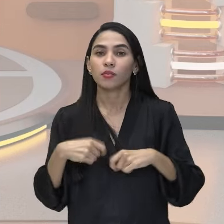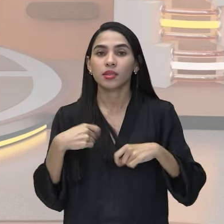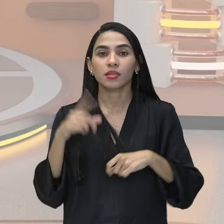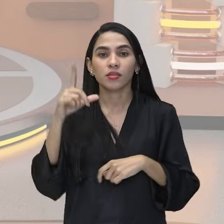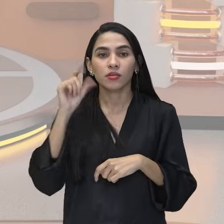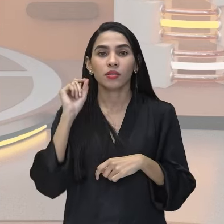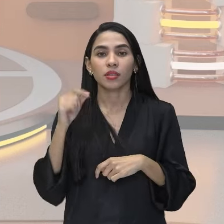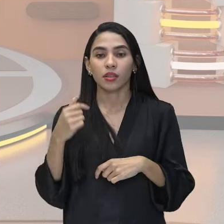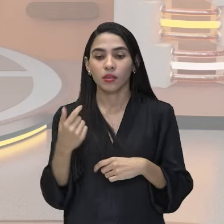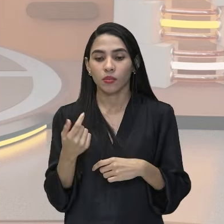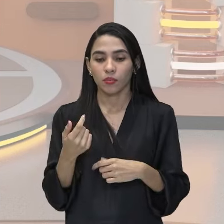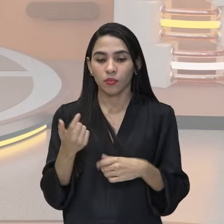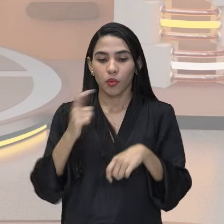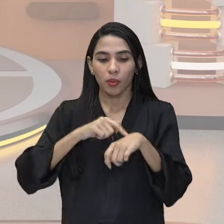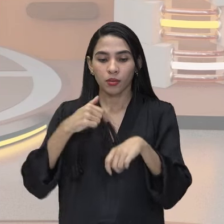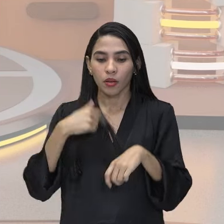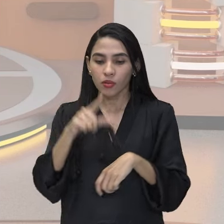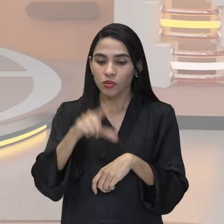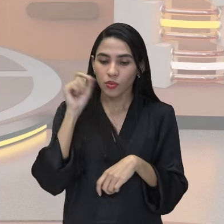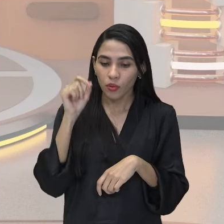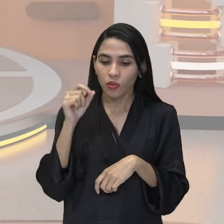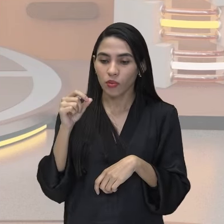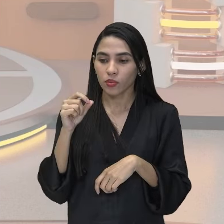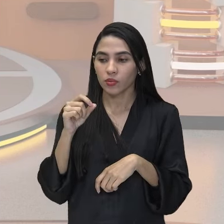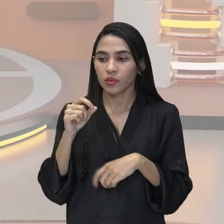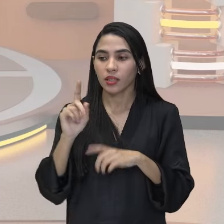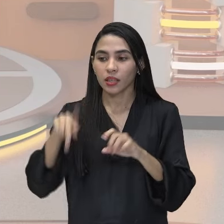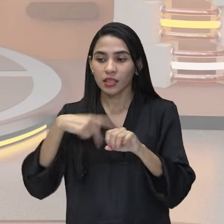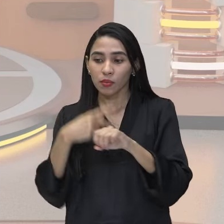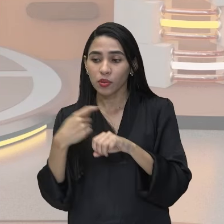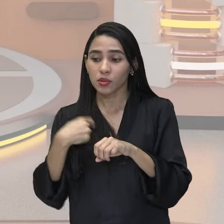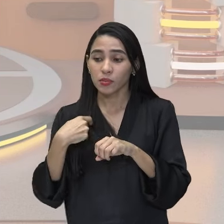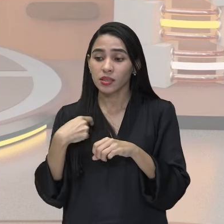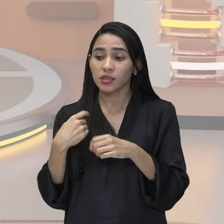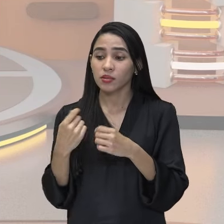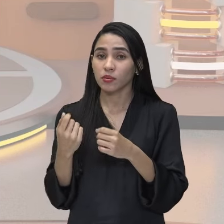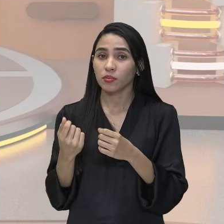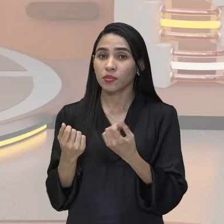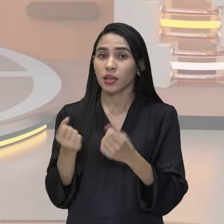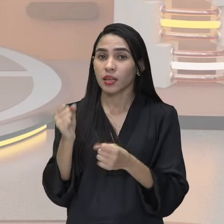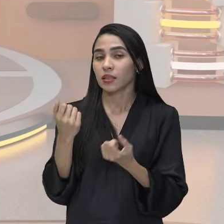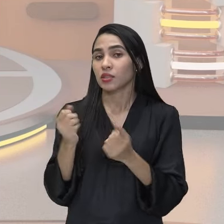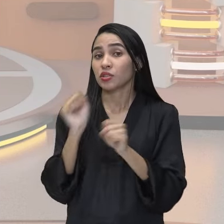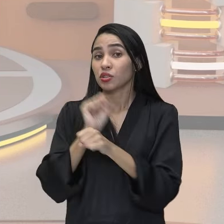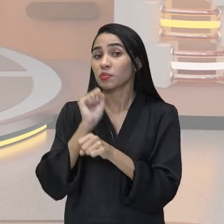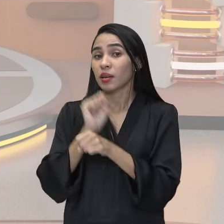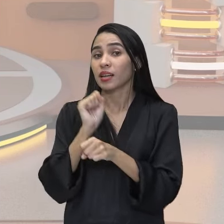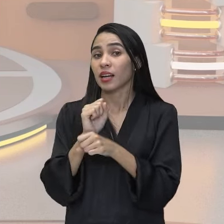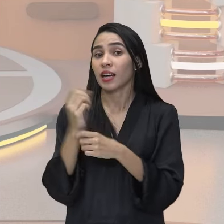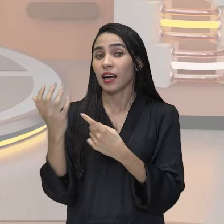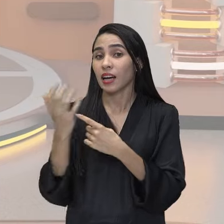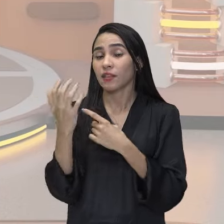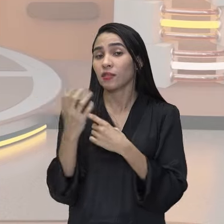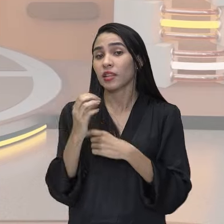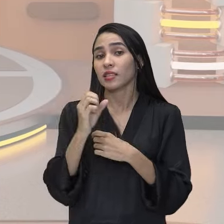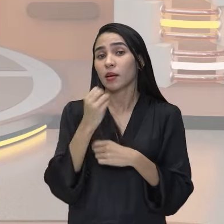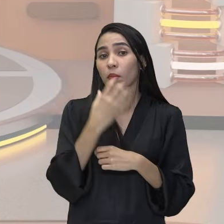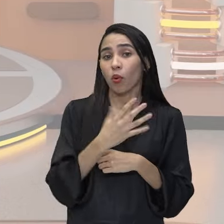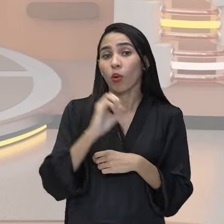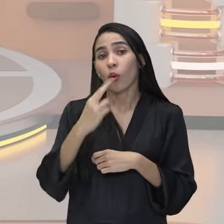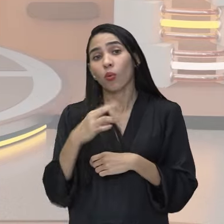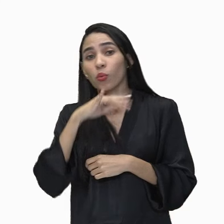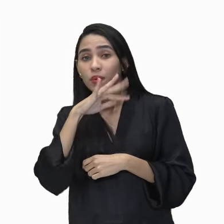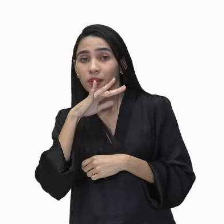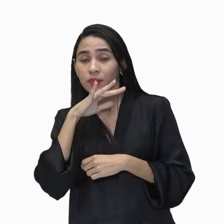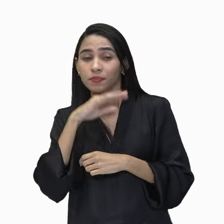momento que eu faço essa escolha, eu tenho que arcar com o quê? Com as consequências dessa minha escolha.